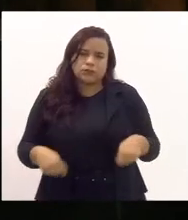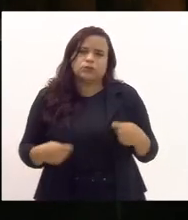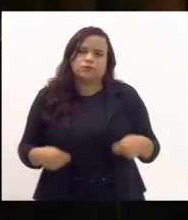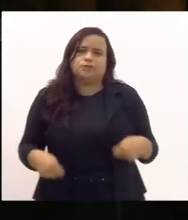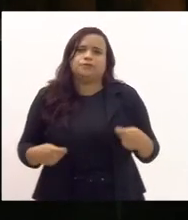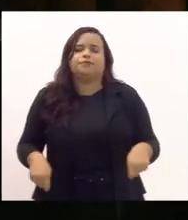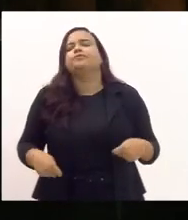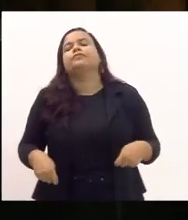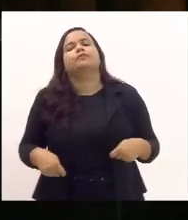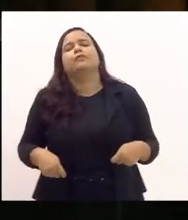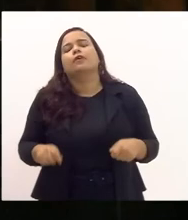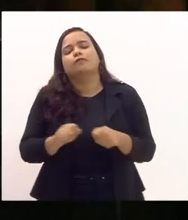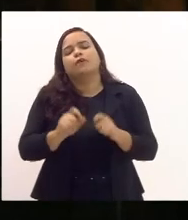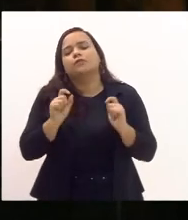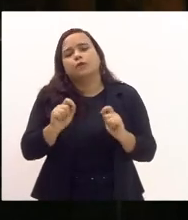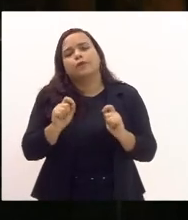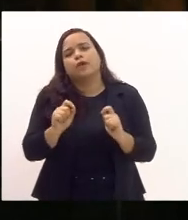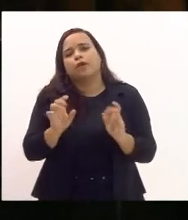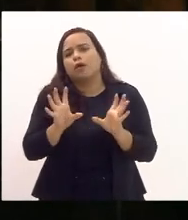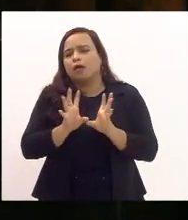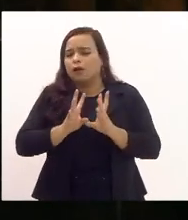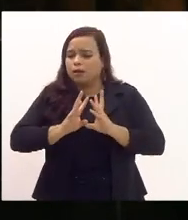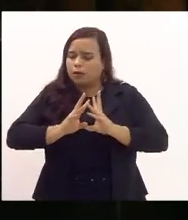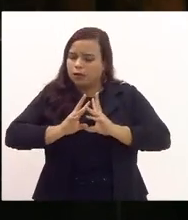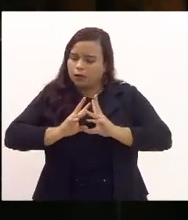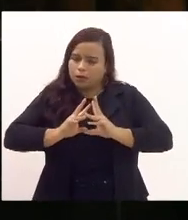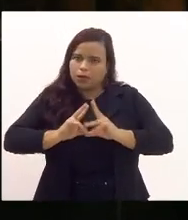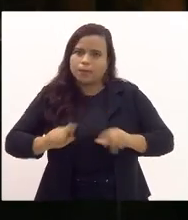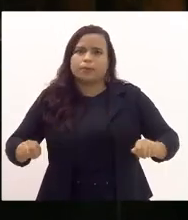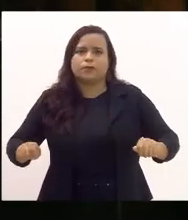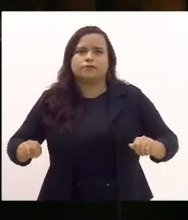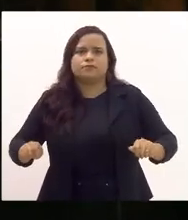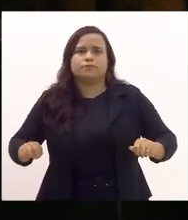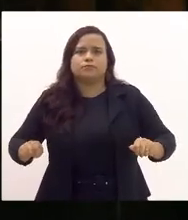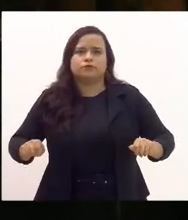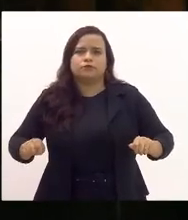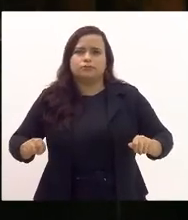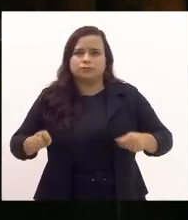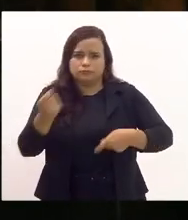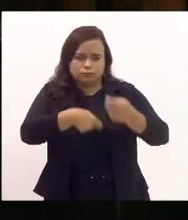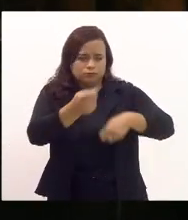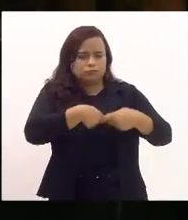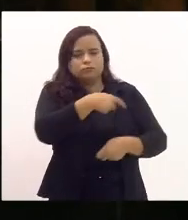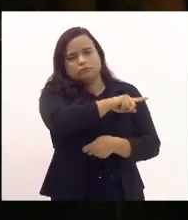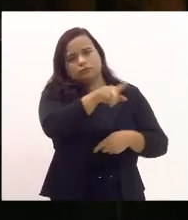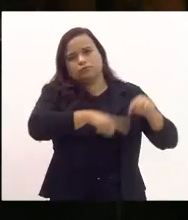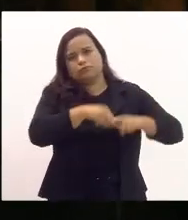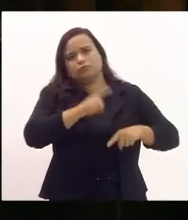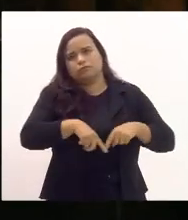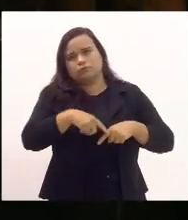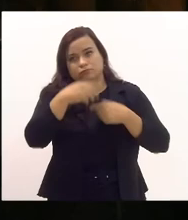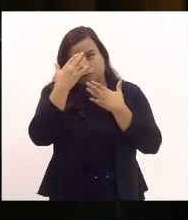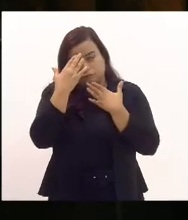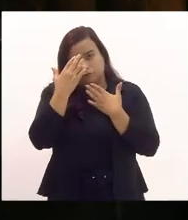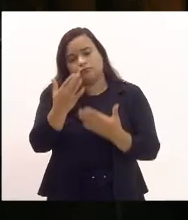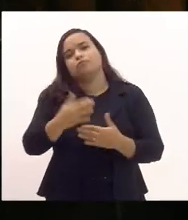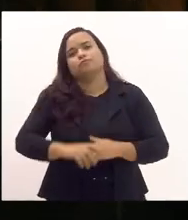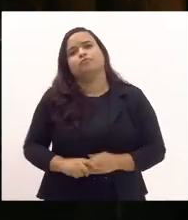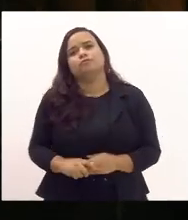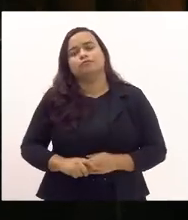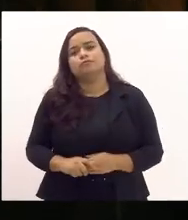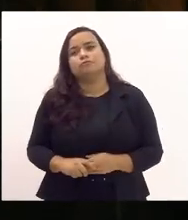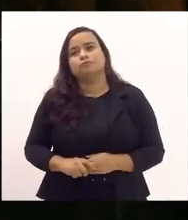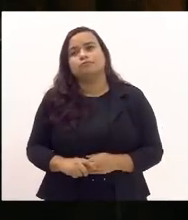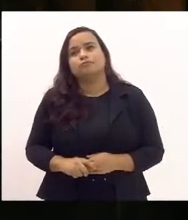fato acabar de uma vez por toda uma vez por todas com a comercialização desses produtos e eu